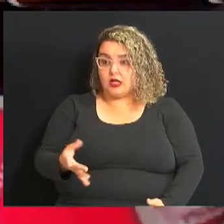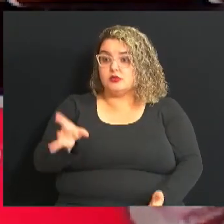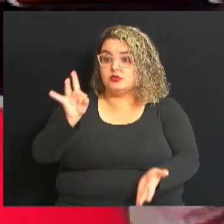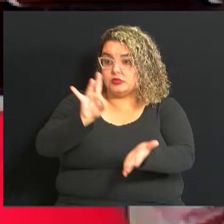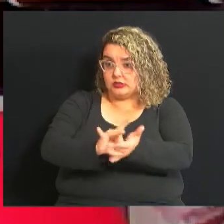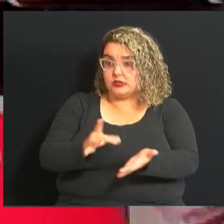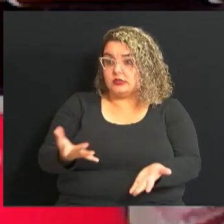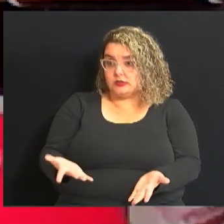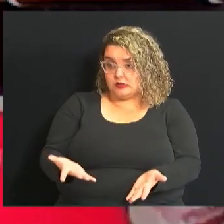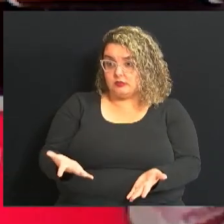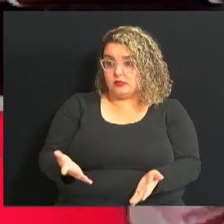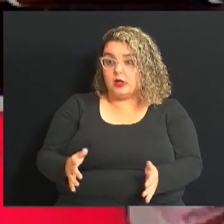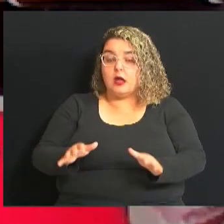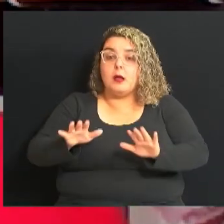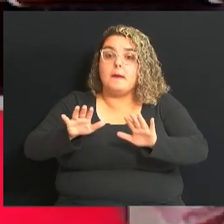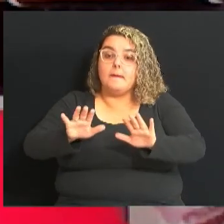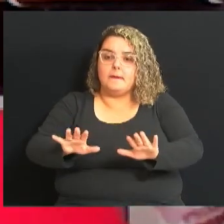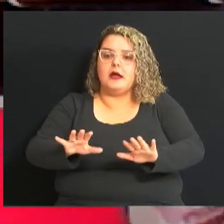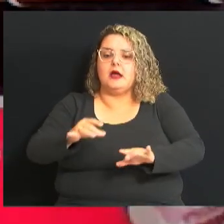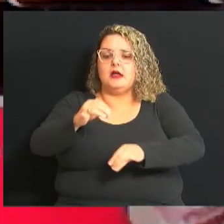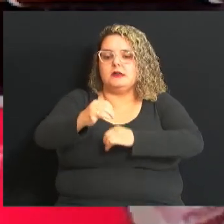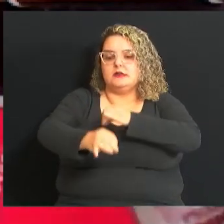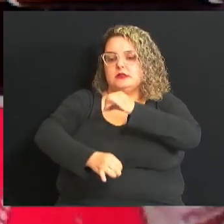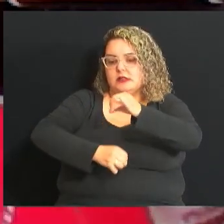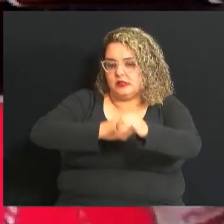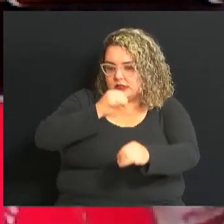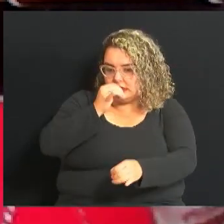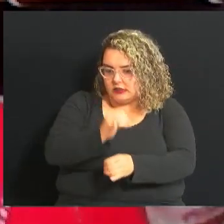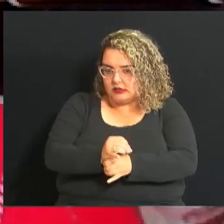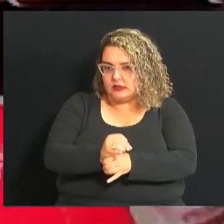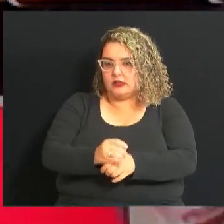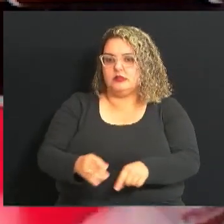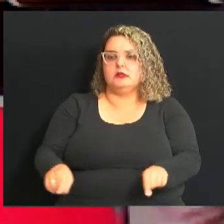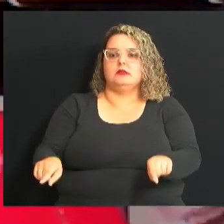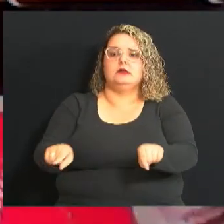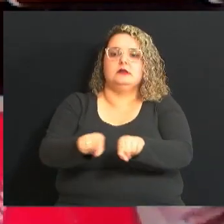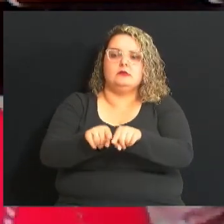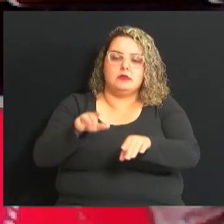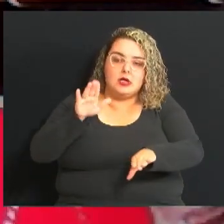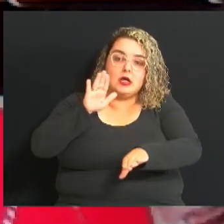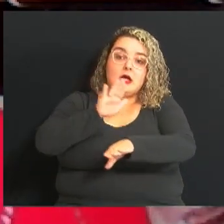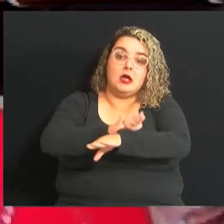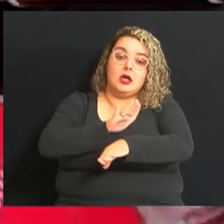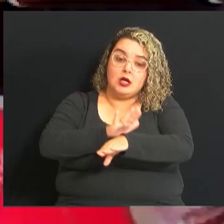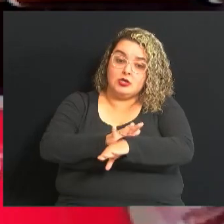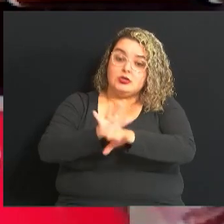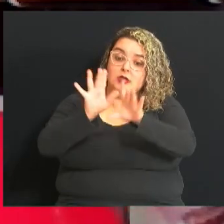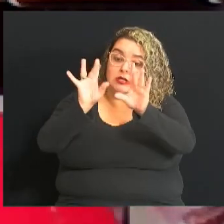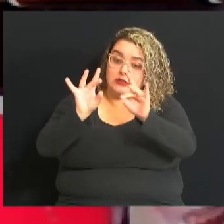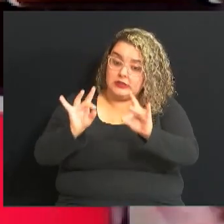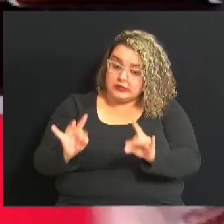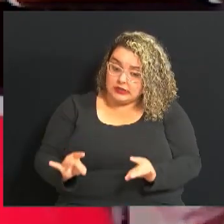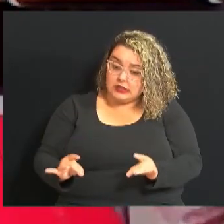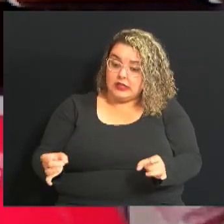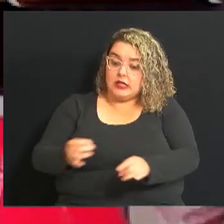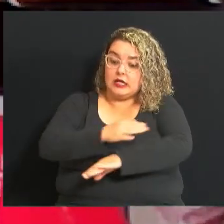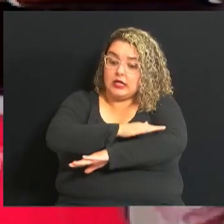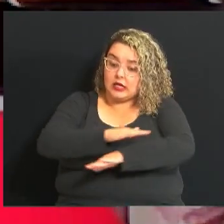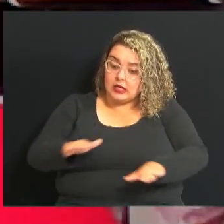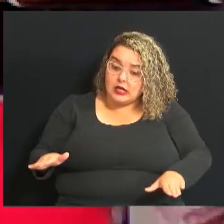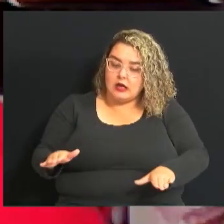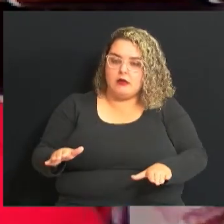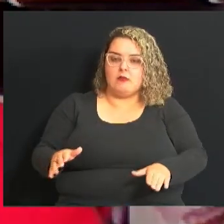realidade, mas a internet também ajuda a difundir muita coisa ruim. Agora, o